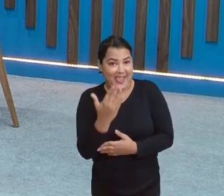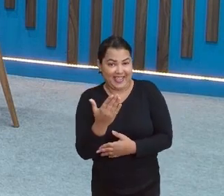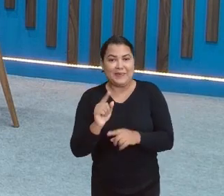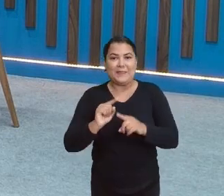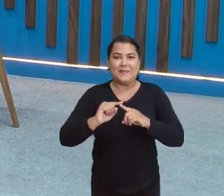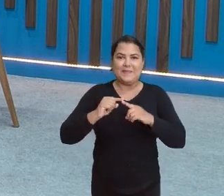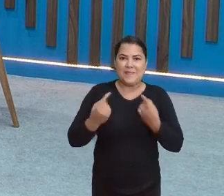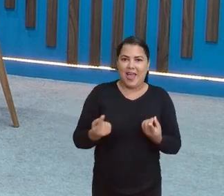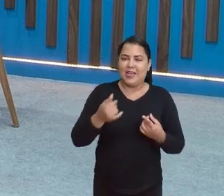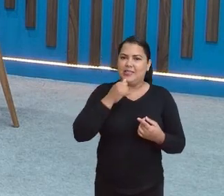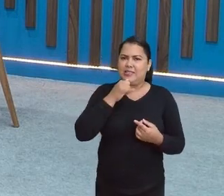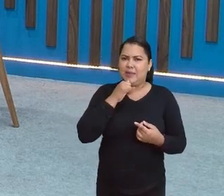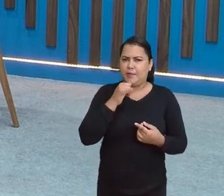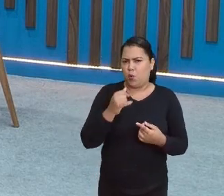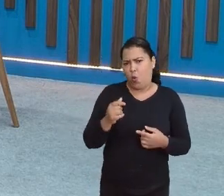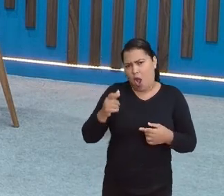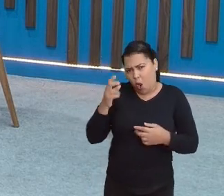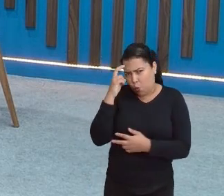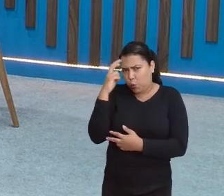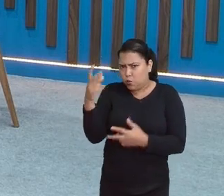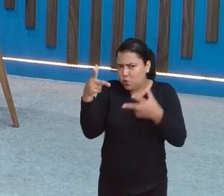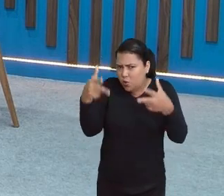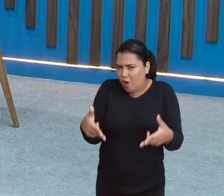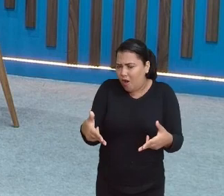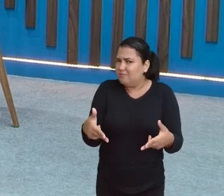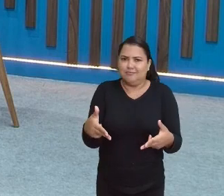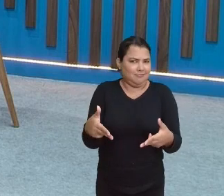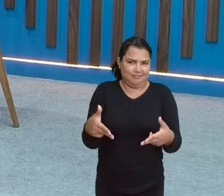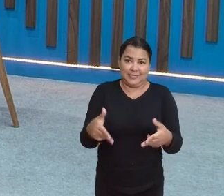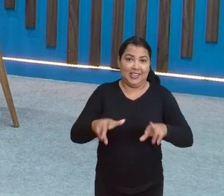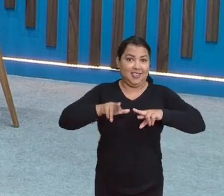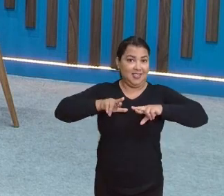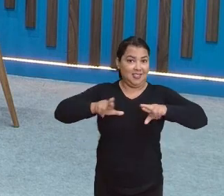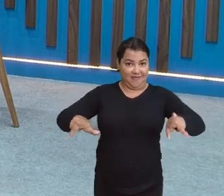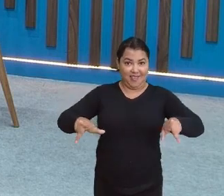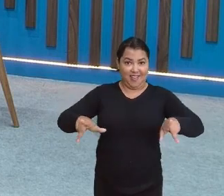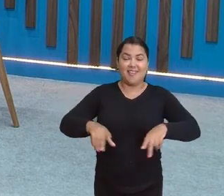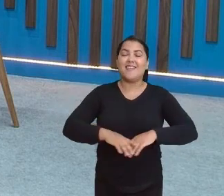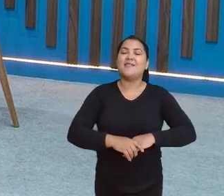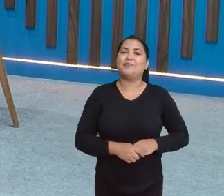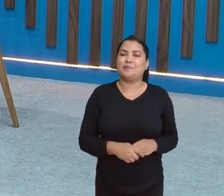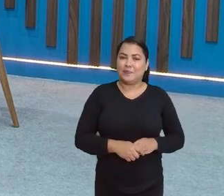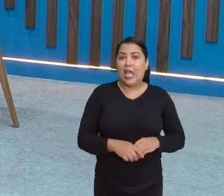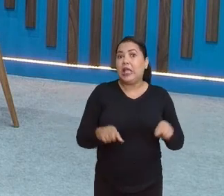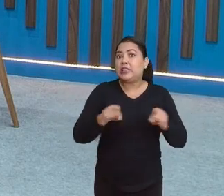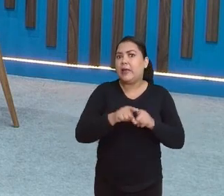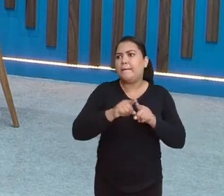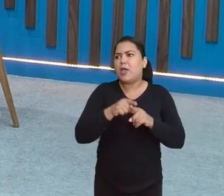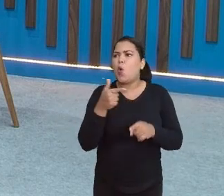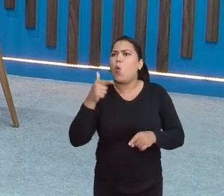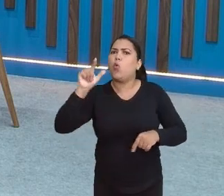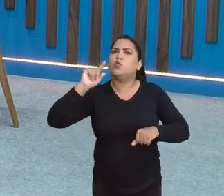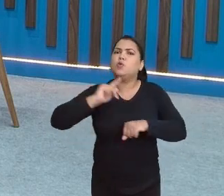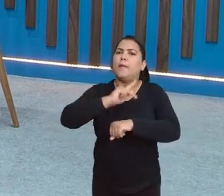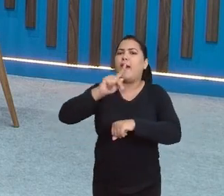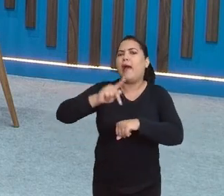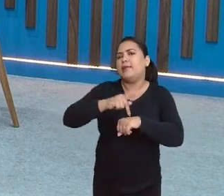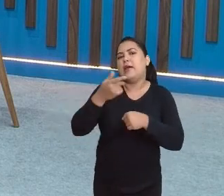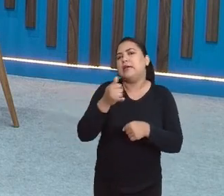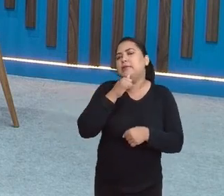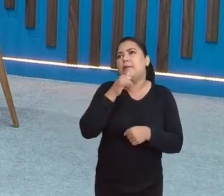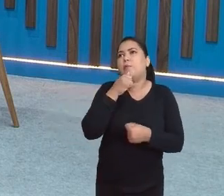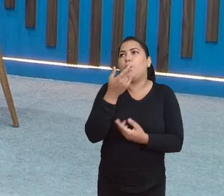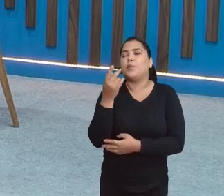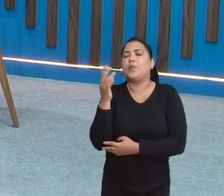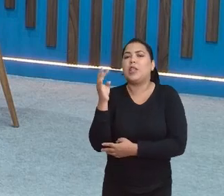também possa ser diferente daqui. Os nossos costumes é diferente com os costumes de outros países, do Tóquio,